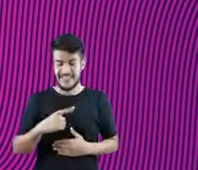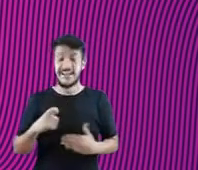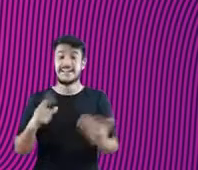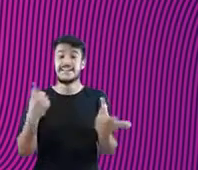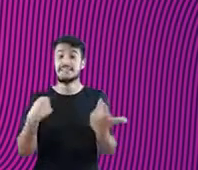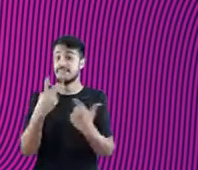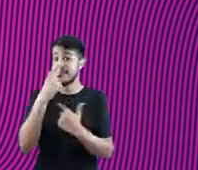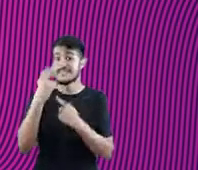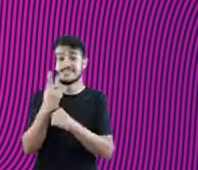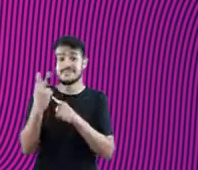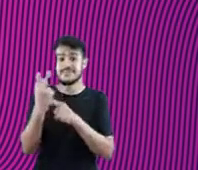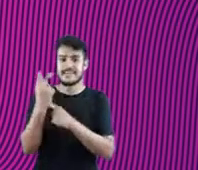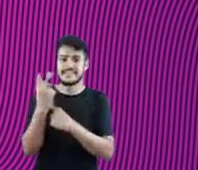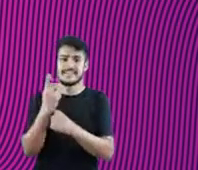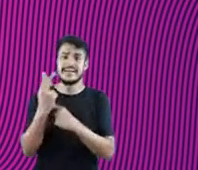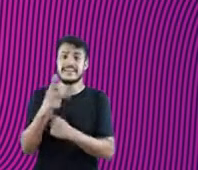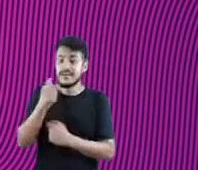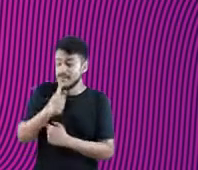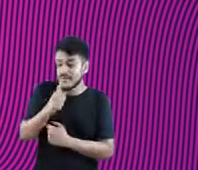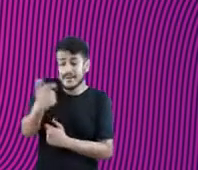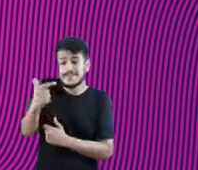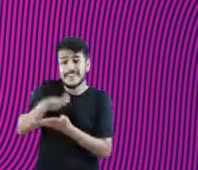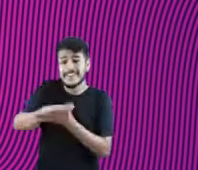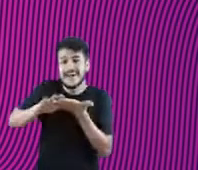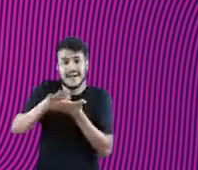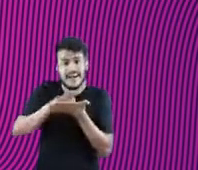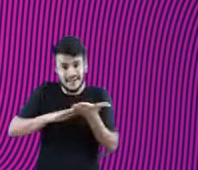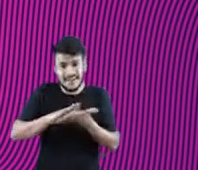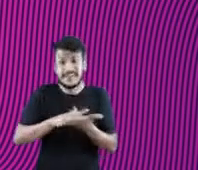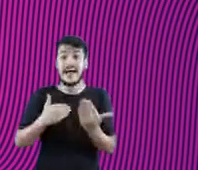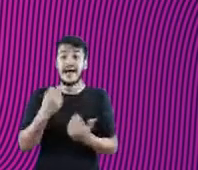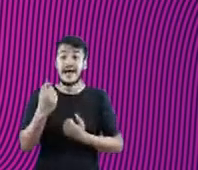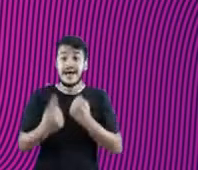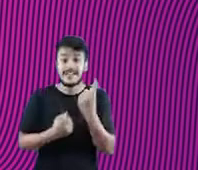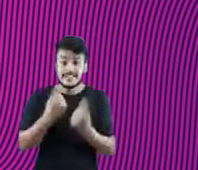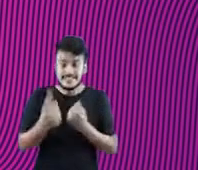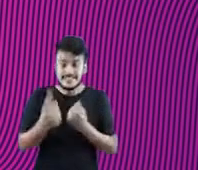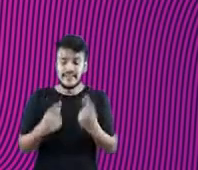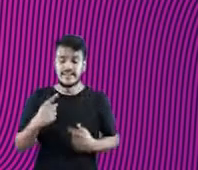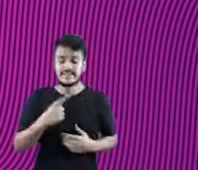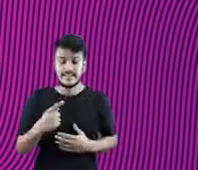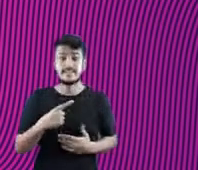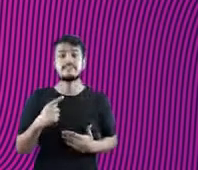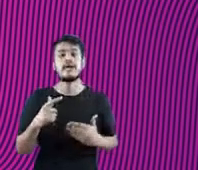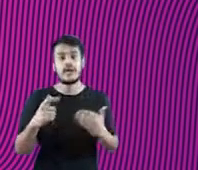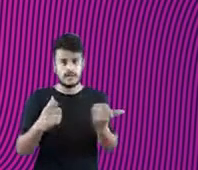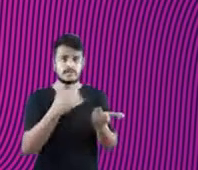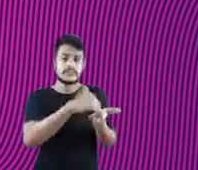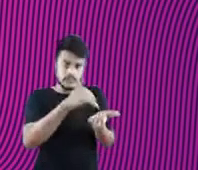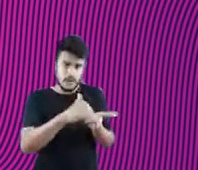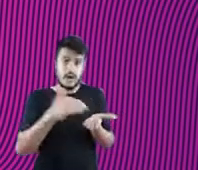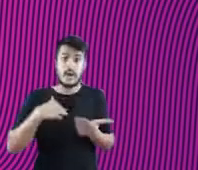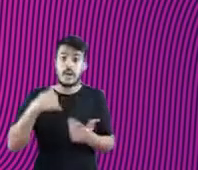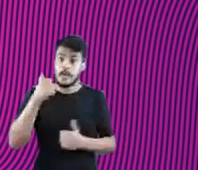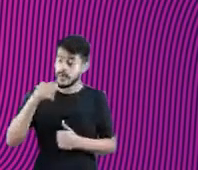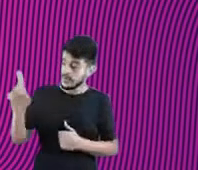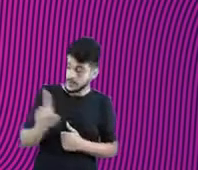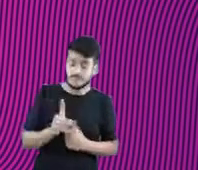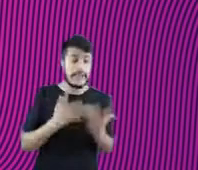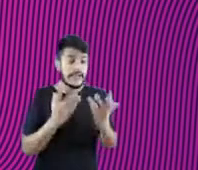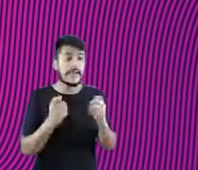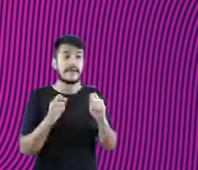essa mulher, né? Eventualmente, a gente tem no consultório algumas mulheres que querem fazer um concurso